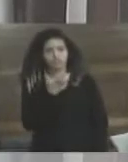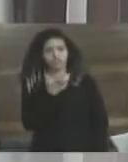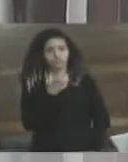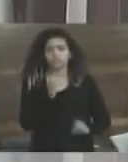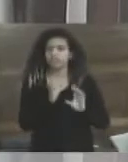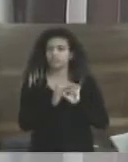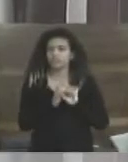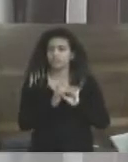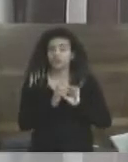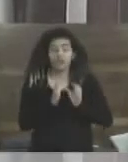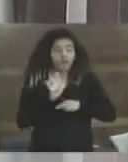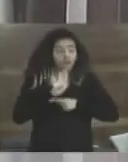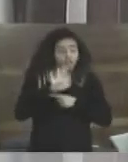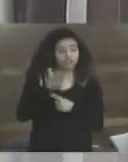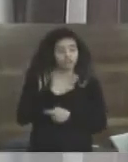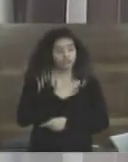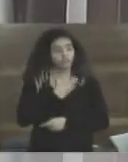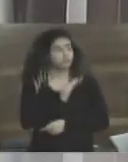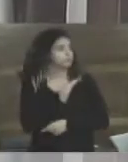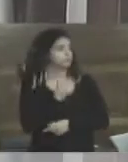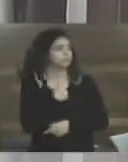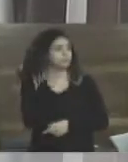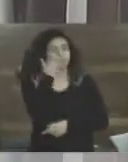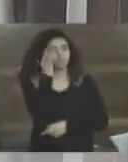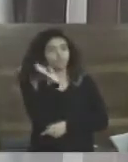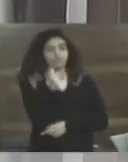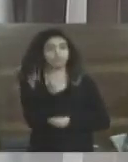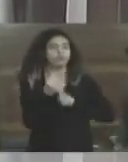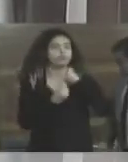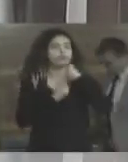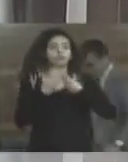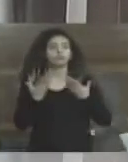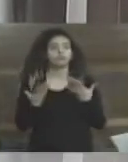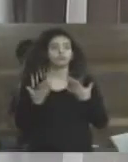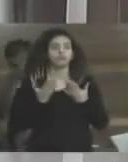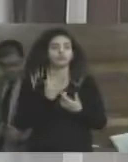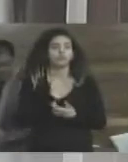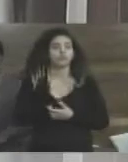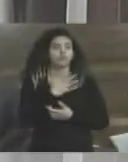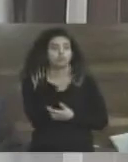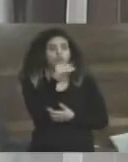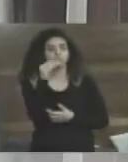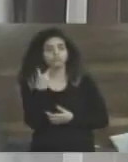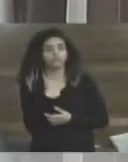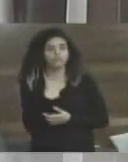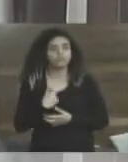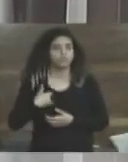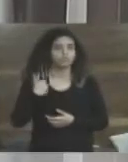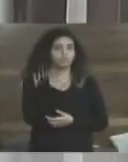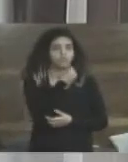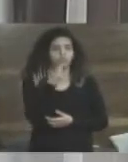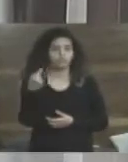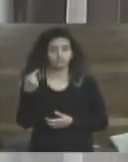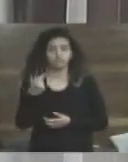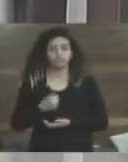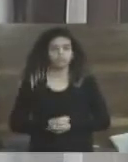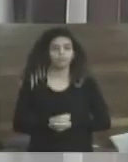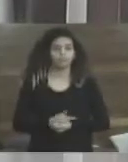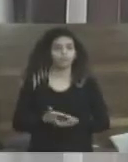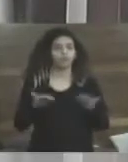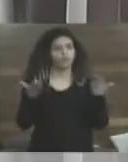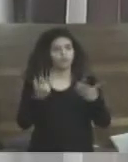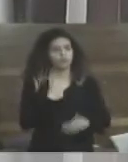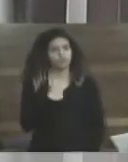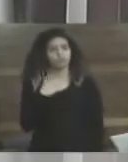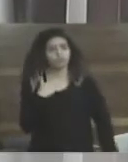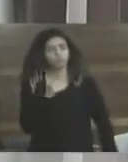algum jeito de ajudar meus companheiros e não sabia como, né? Minha adolescência, lá com 17 para 18 anos. E hoje eu vejo